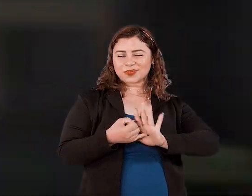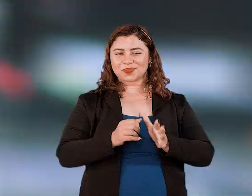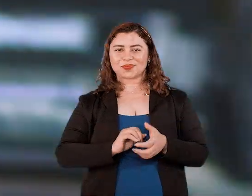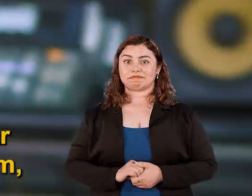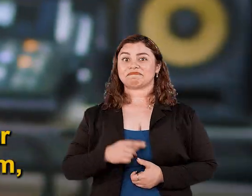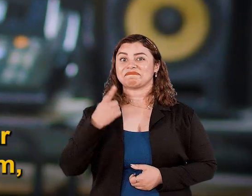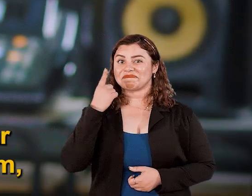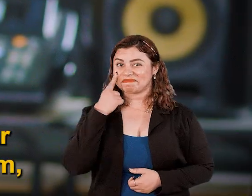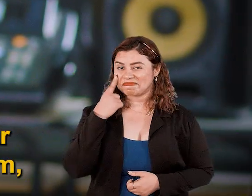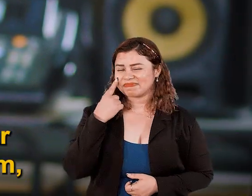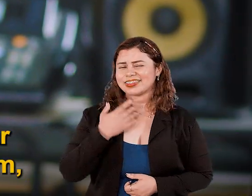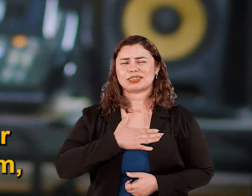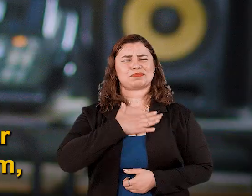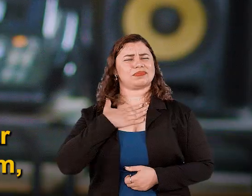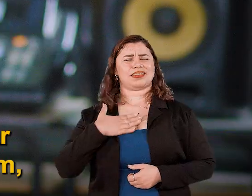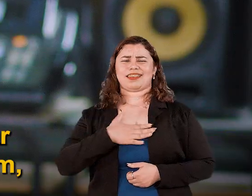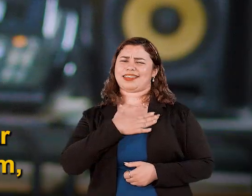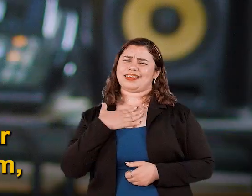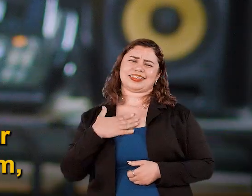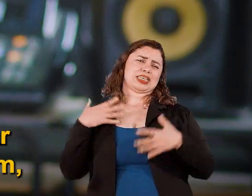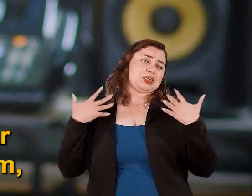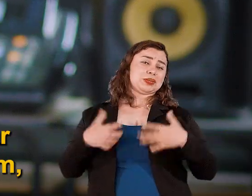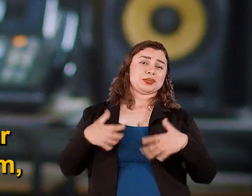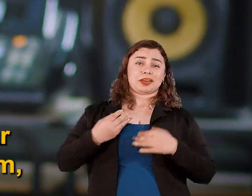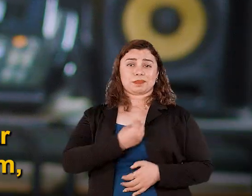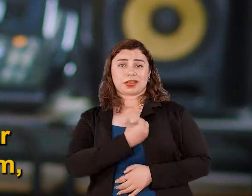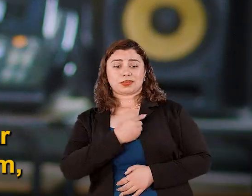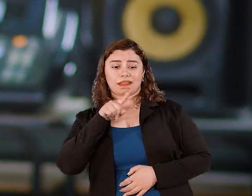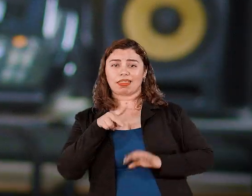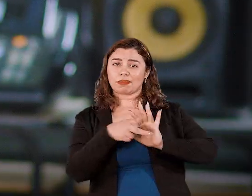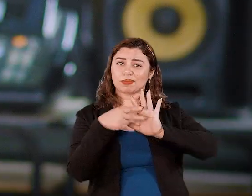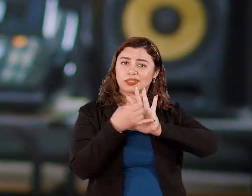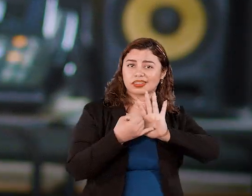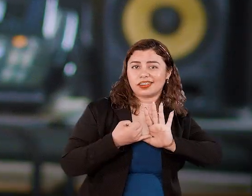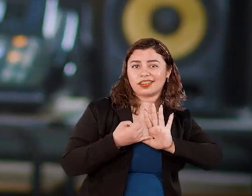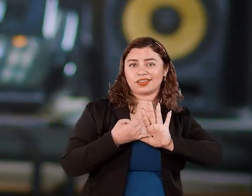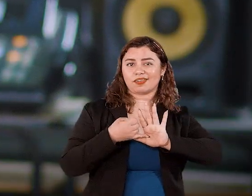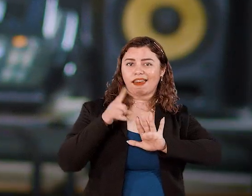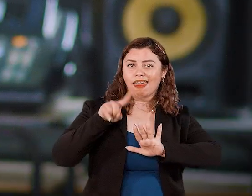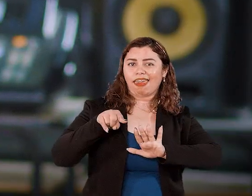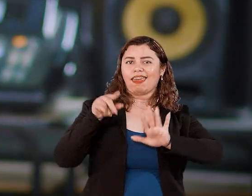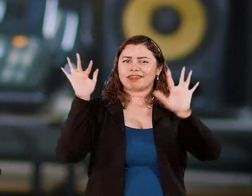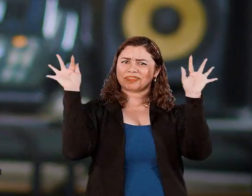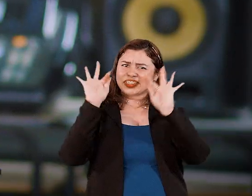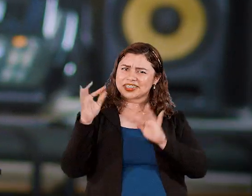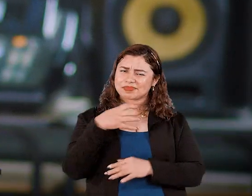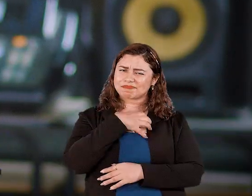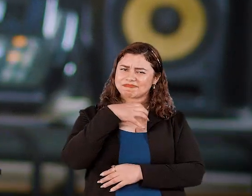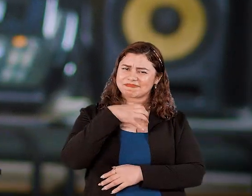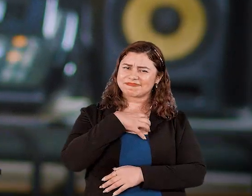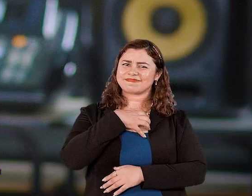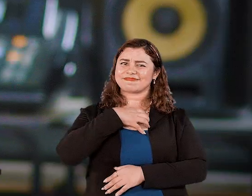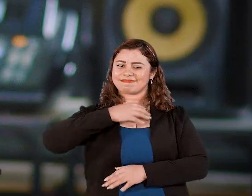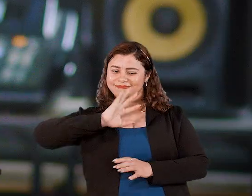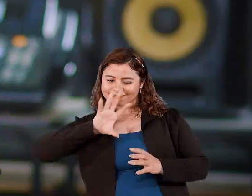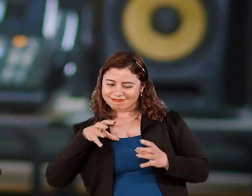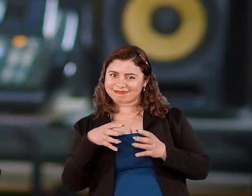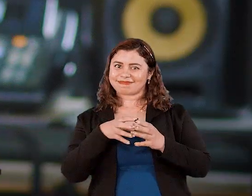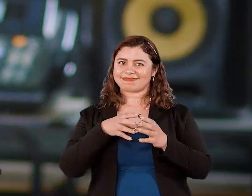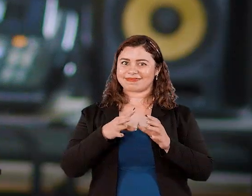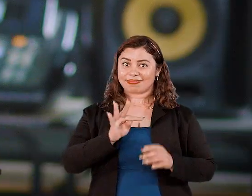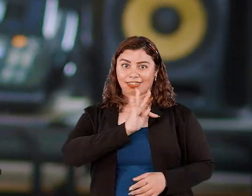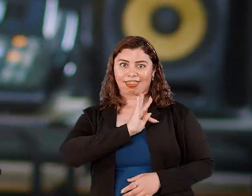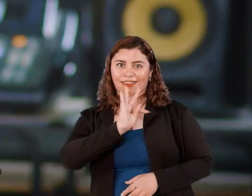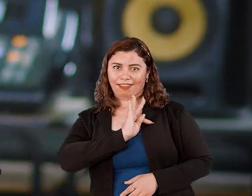projeto. Cara, é um prazer enorme estar participando desse projeto, é uma felicidade estar podendo fazer a parte